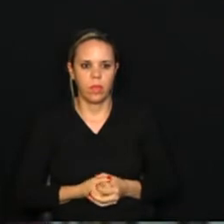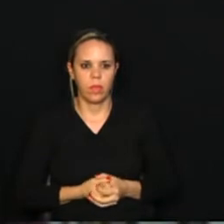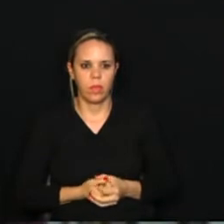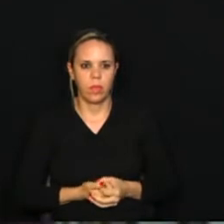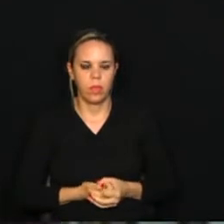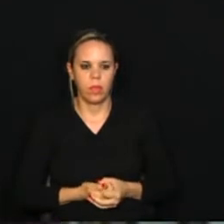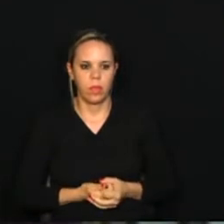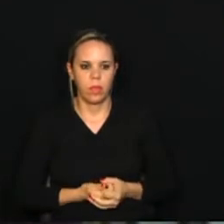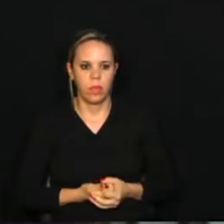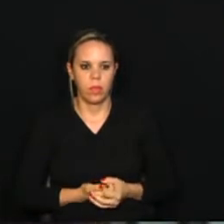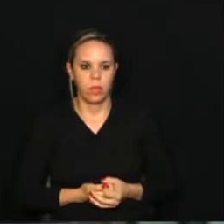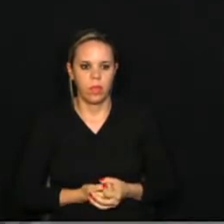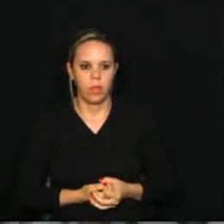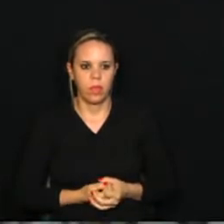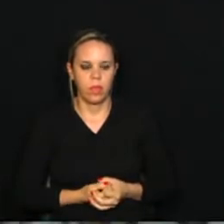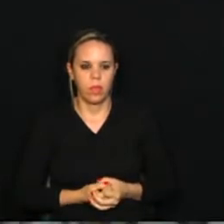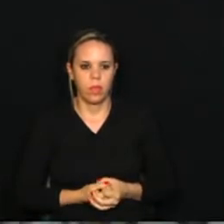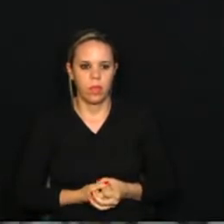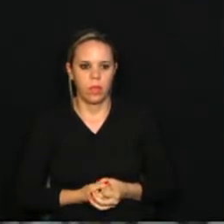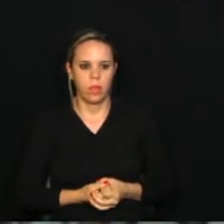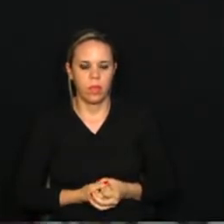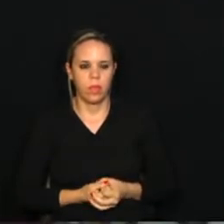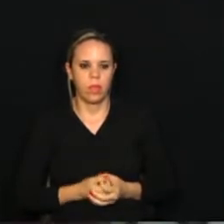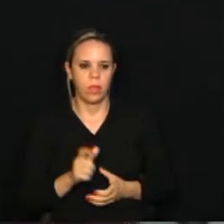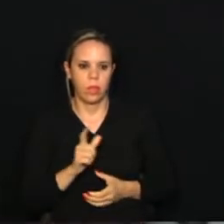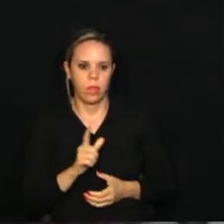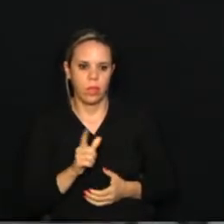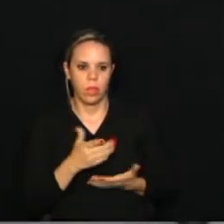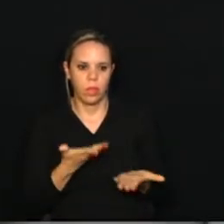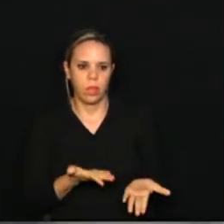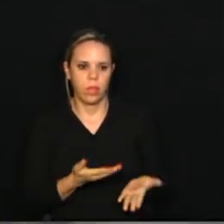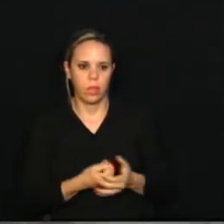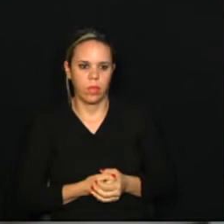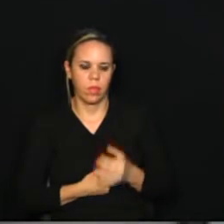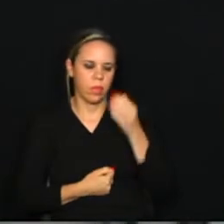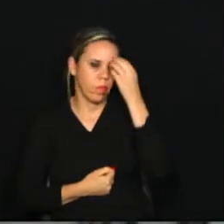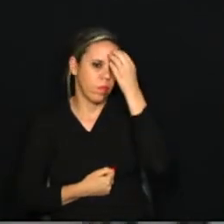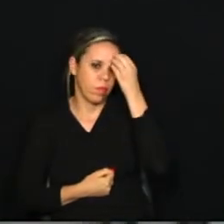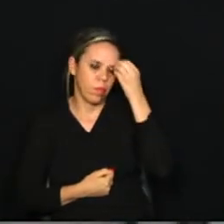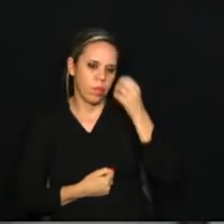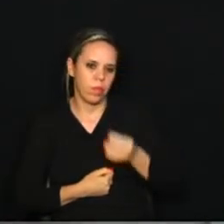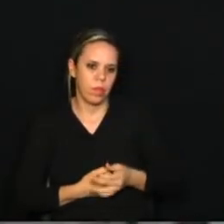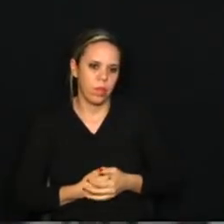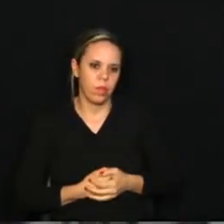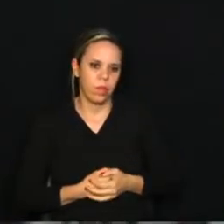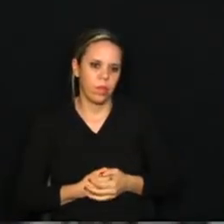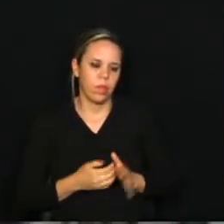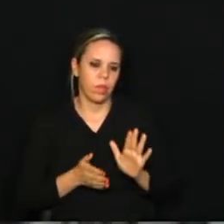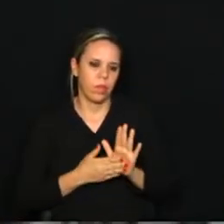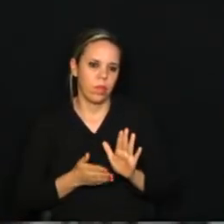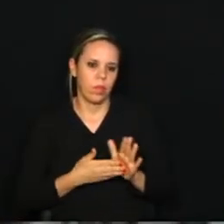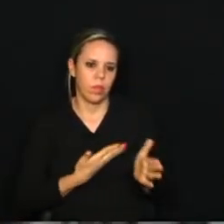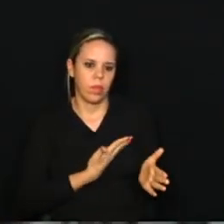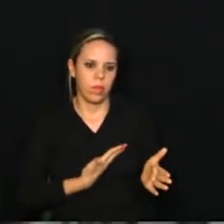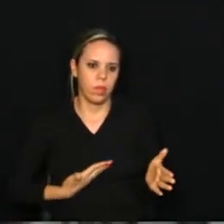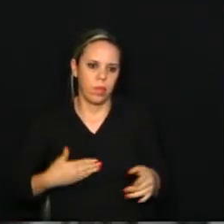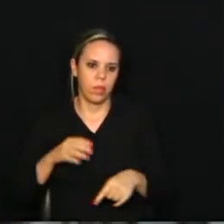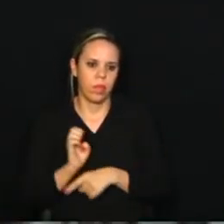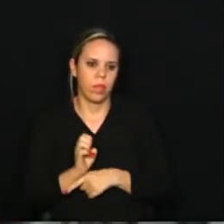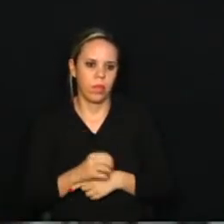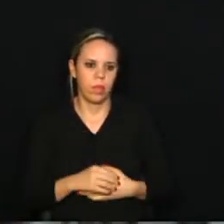né? É meio óbvio, mas é um pouco isso que é a proposta do governo do estado,